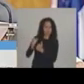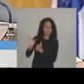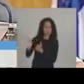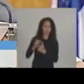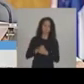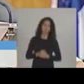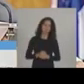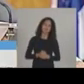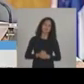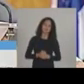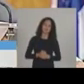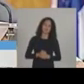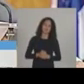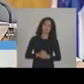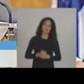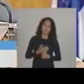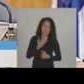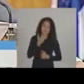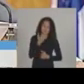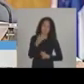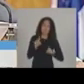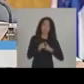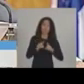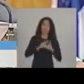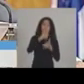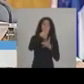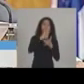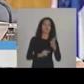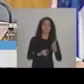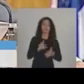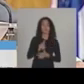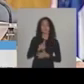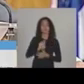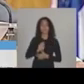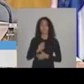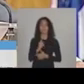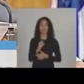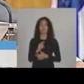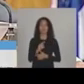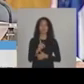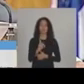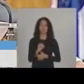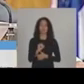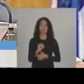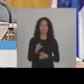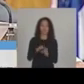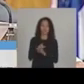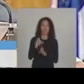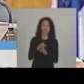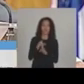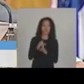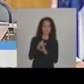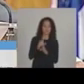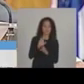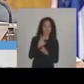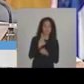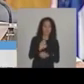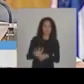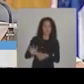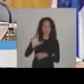o que pede para que também anjo uma nota de repúdio no Conselho Regional de Medicina